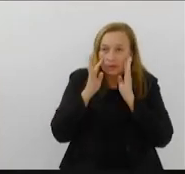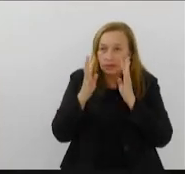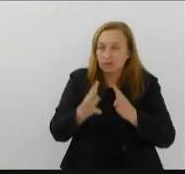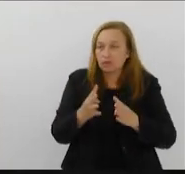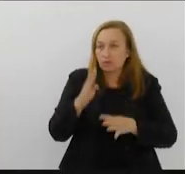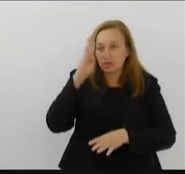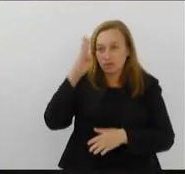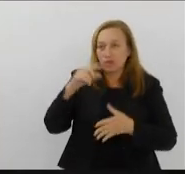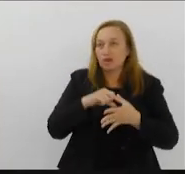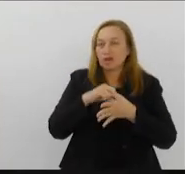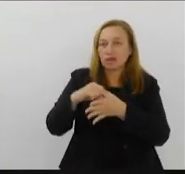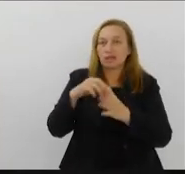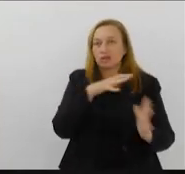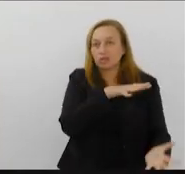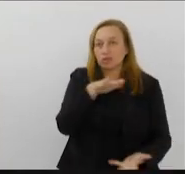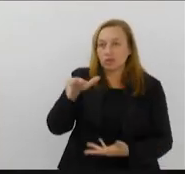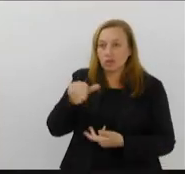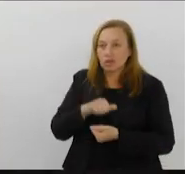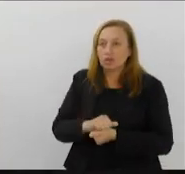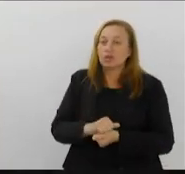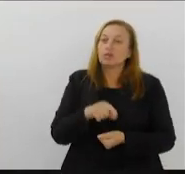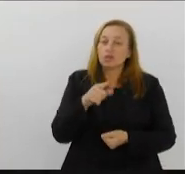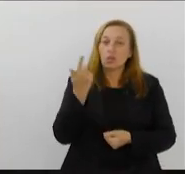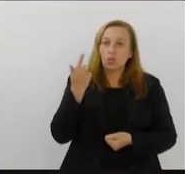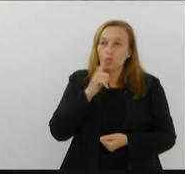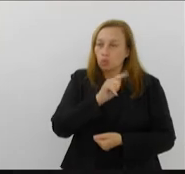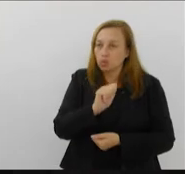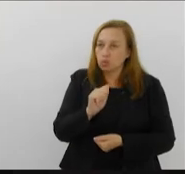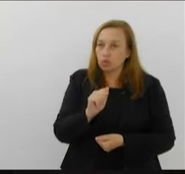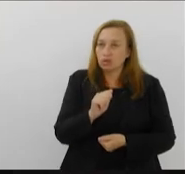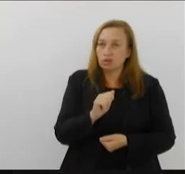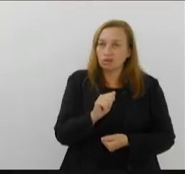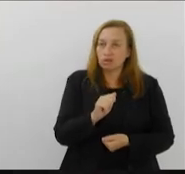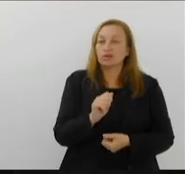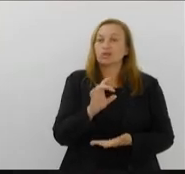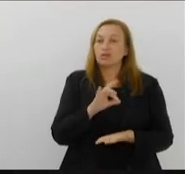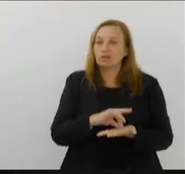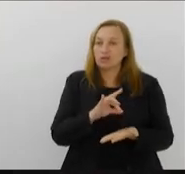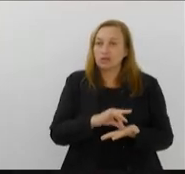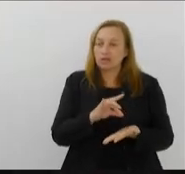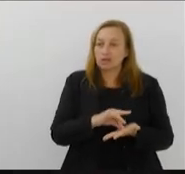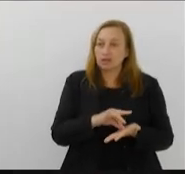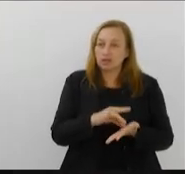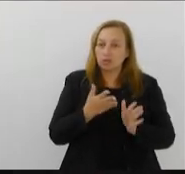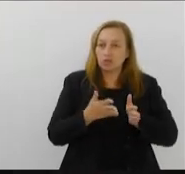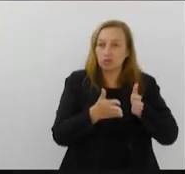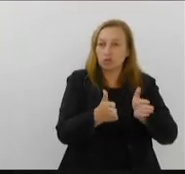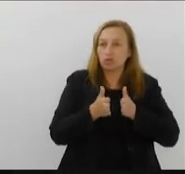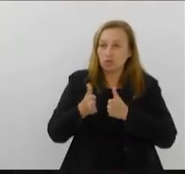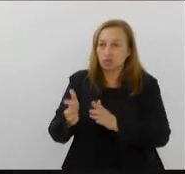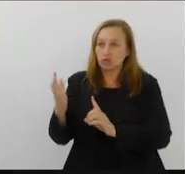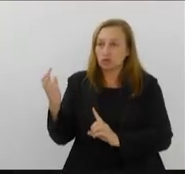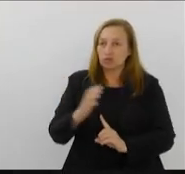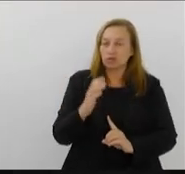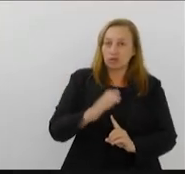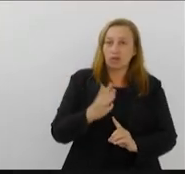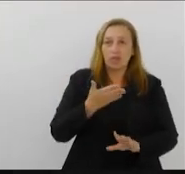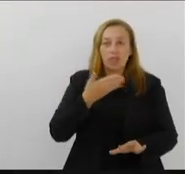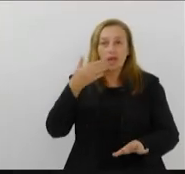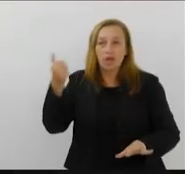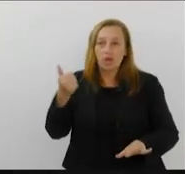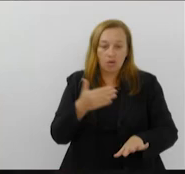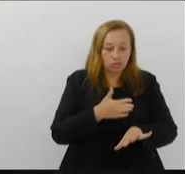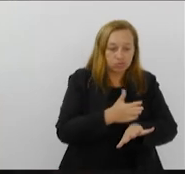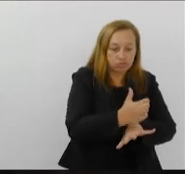principais líderes mundiais, para que você consiga fazer os verdadeiros direcionamentos, influenciar nos melhores